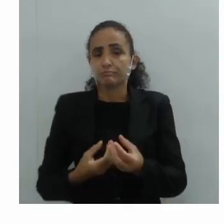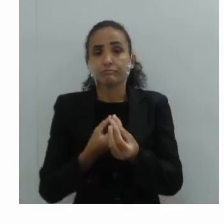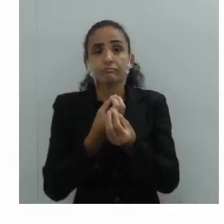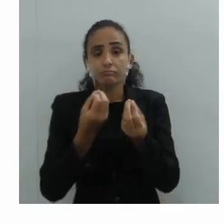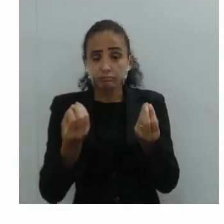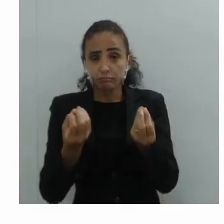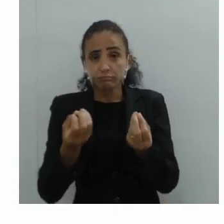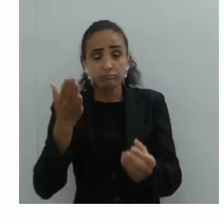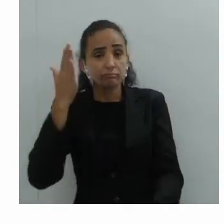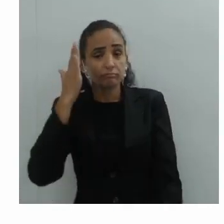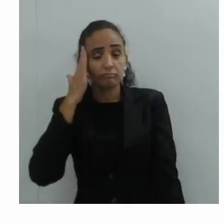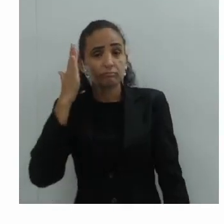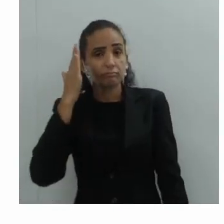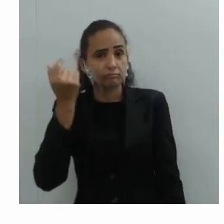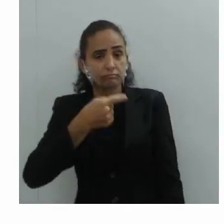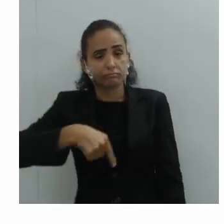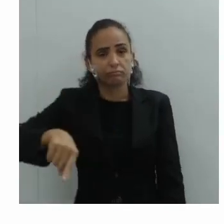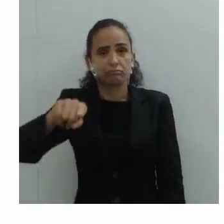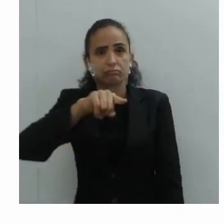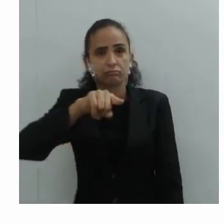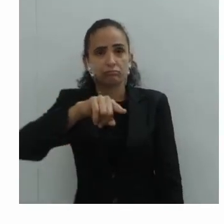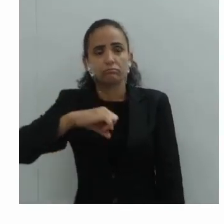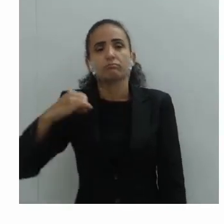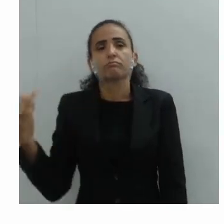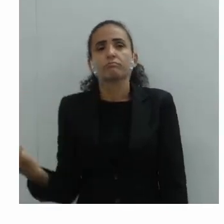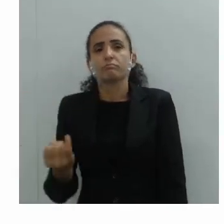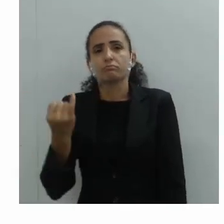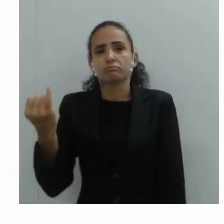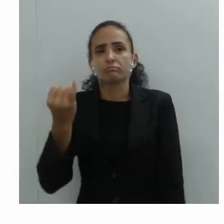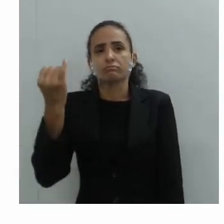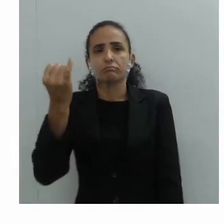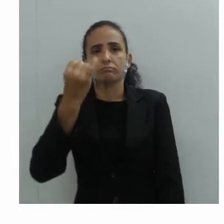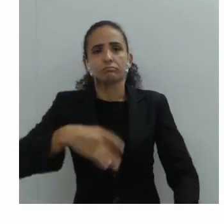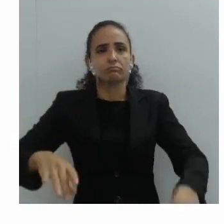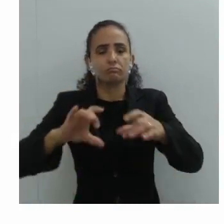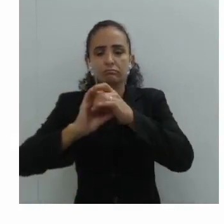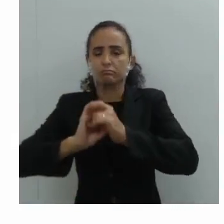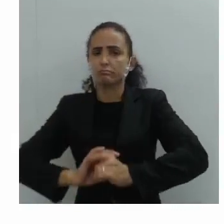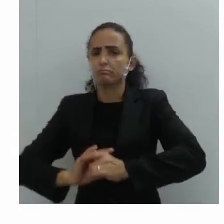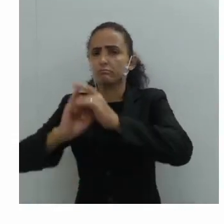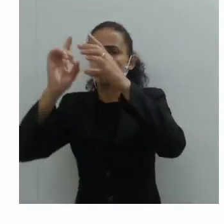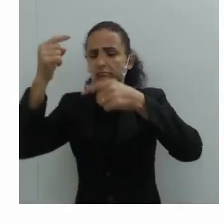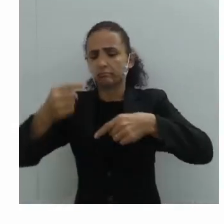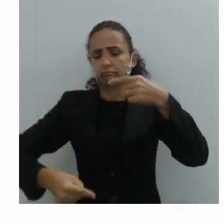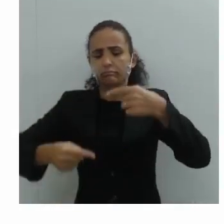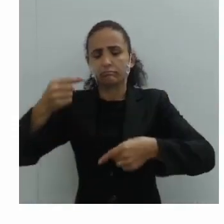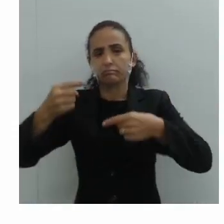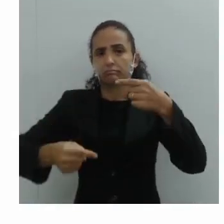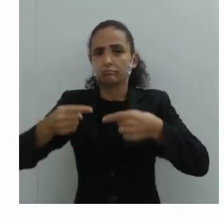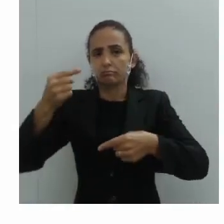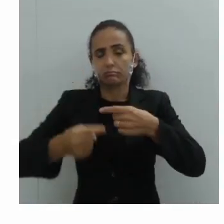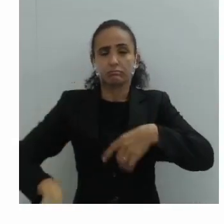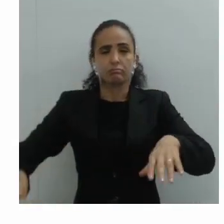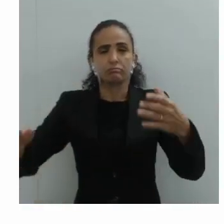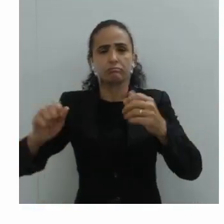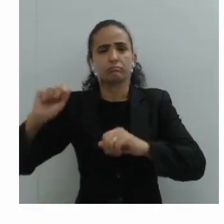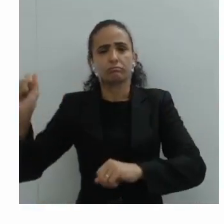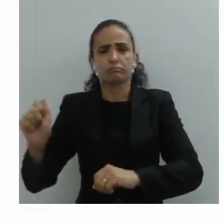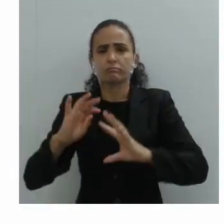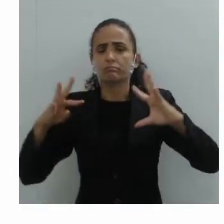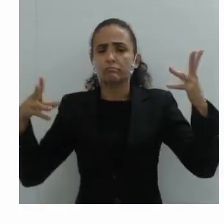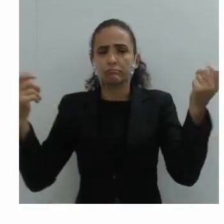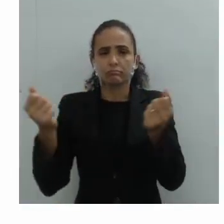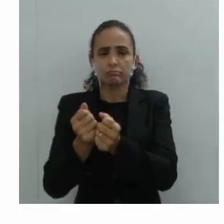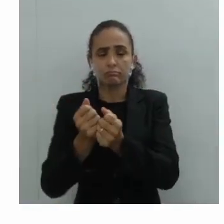tela. É vedada toda e qualquer censura de natureza política, ideológica e artística. Aqui nós temos